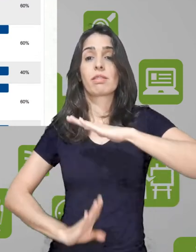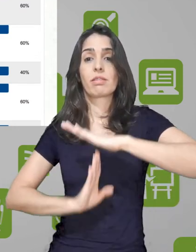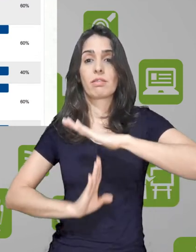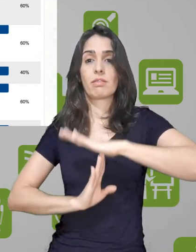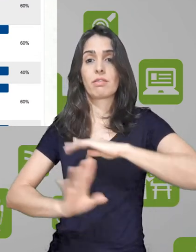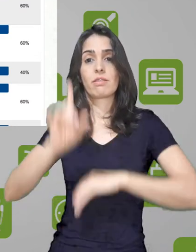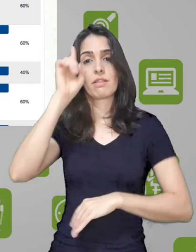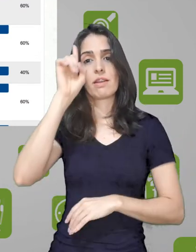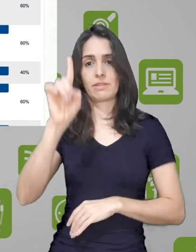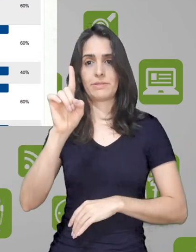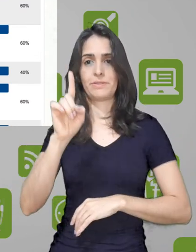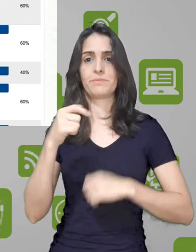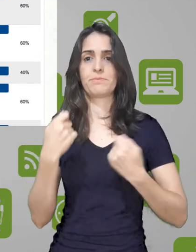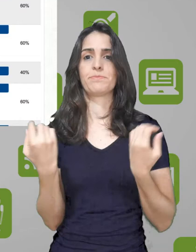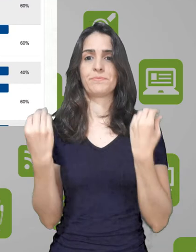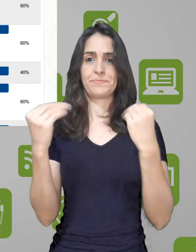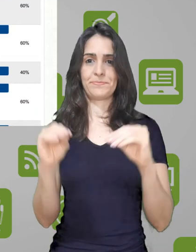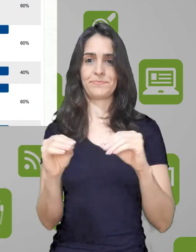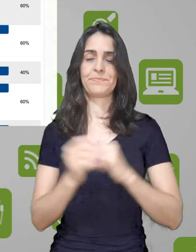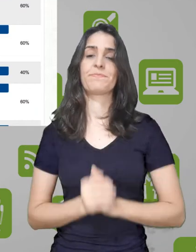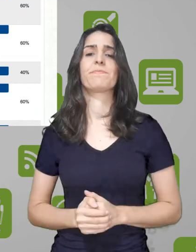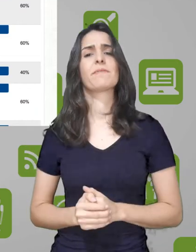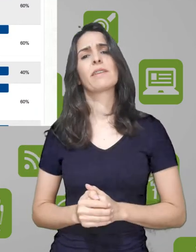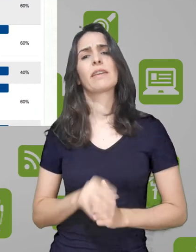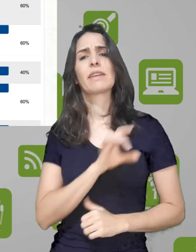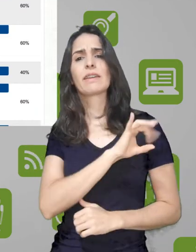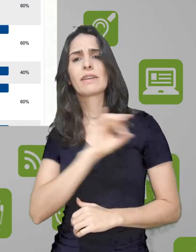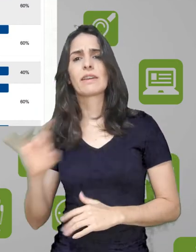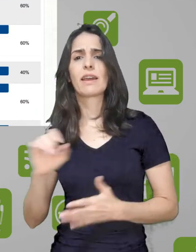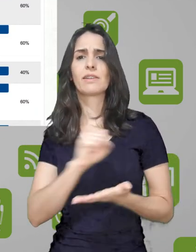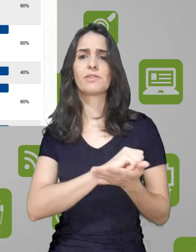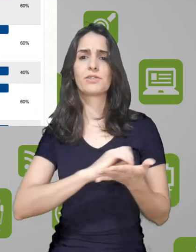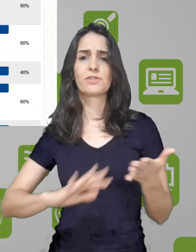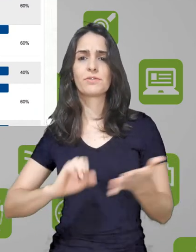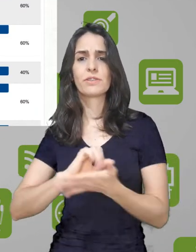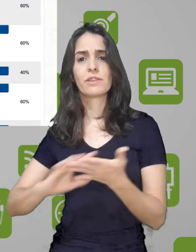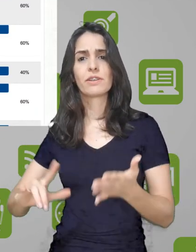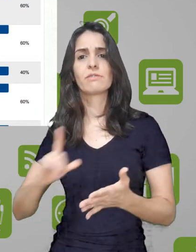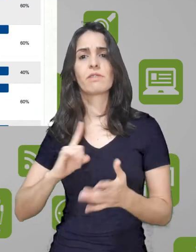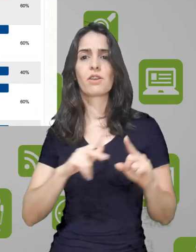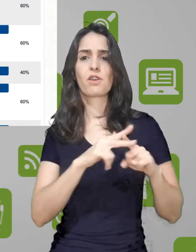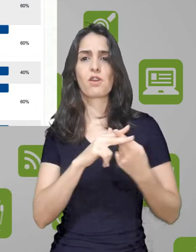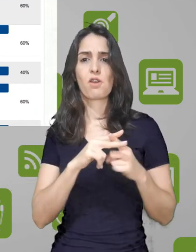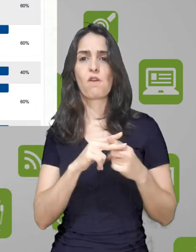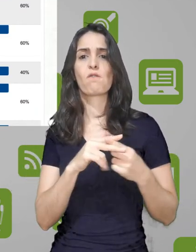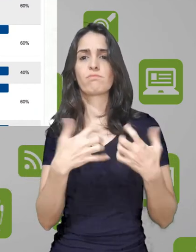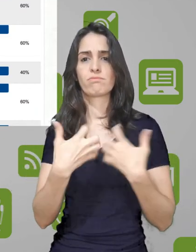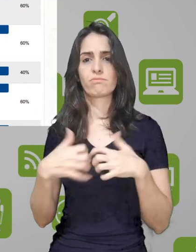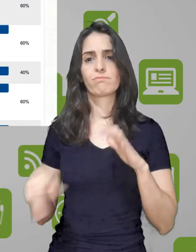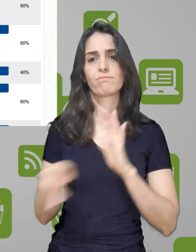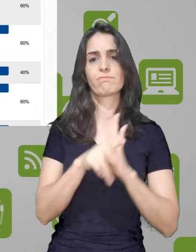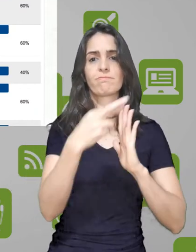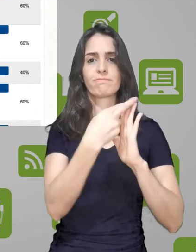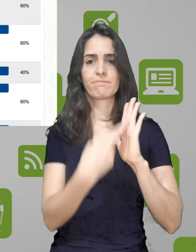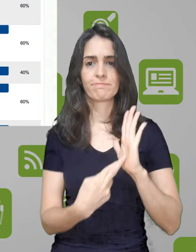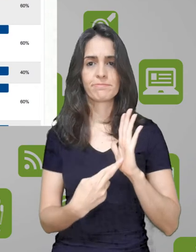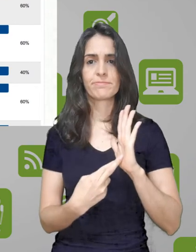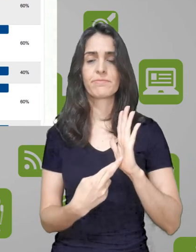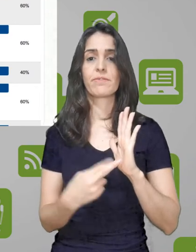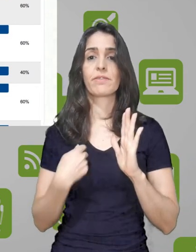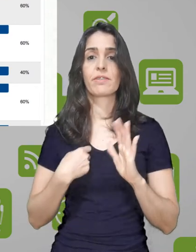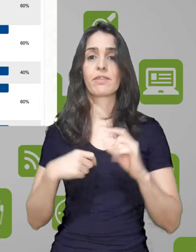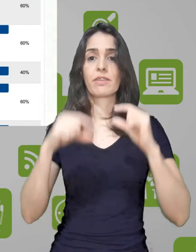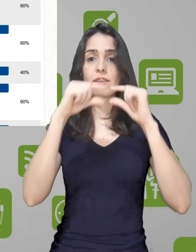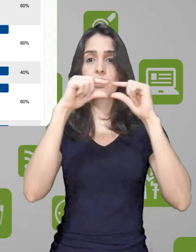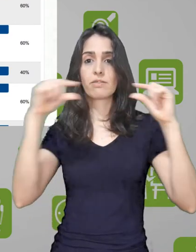data para o qual a criatividade era esperada tá então a atividade vai ter a sua configuração e